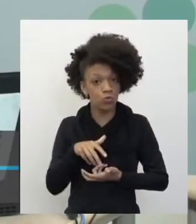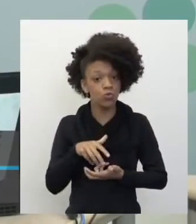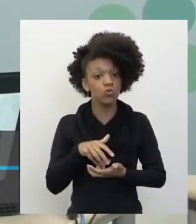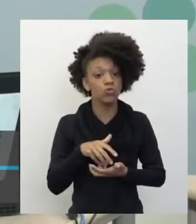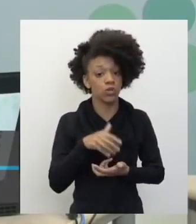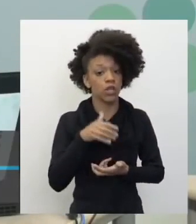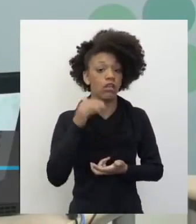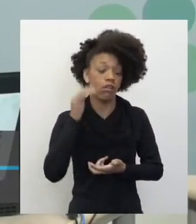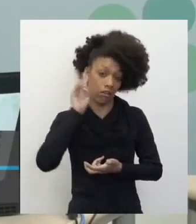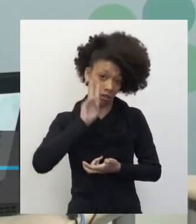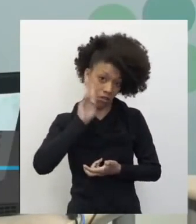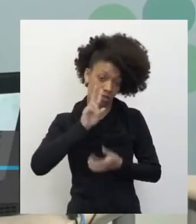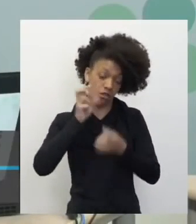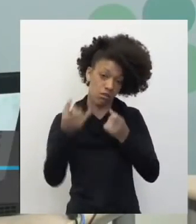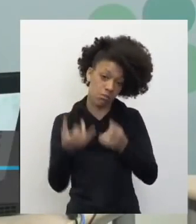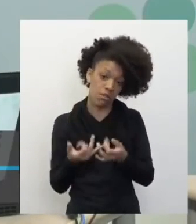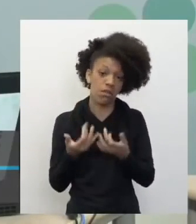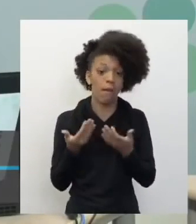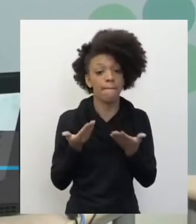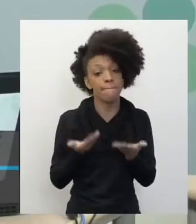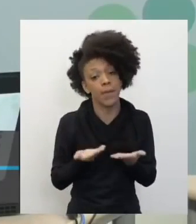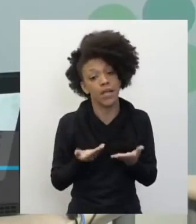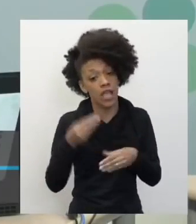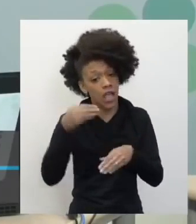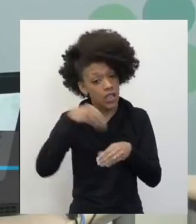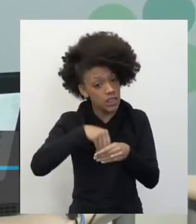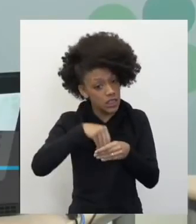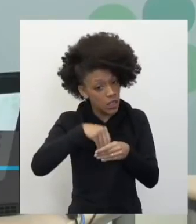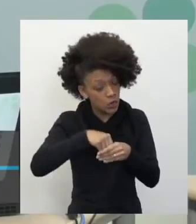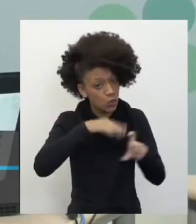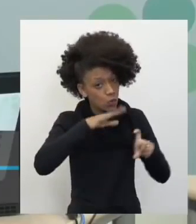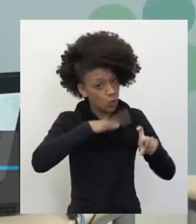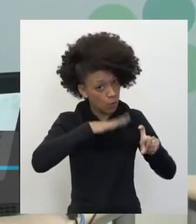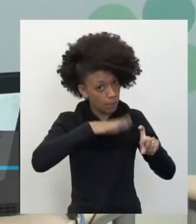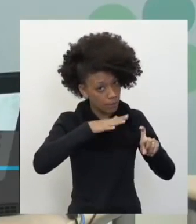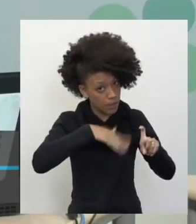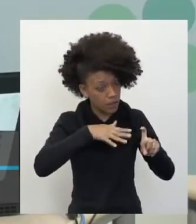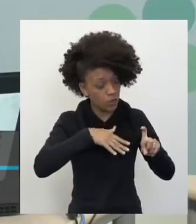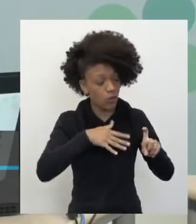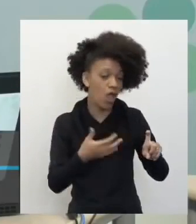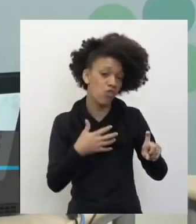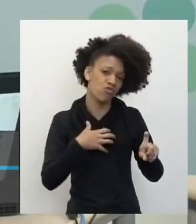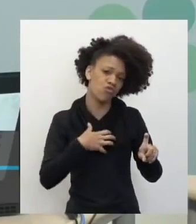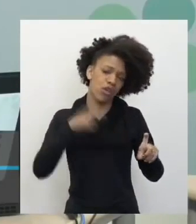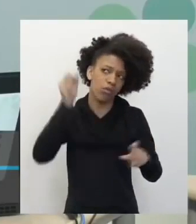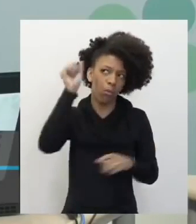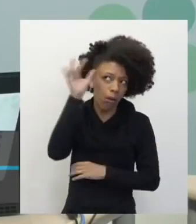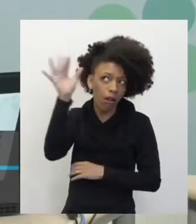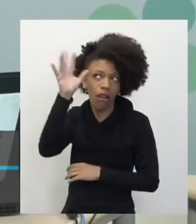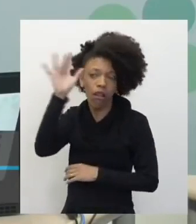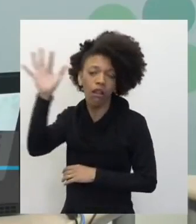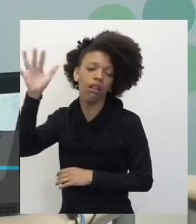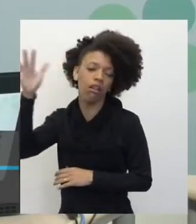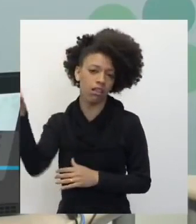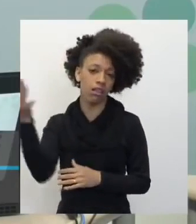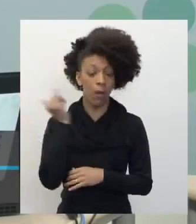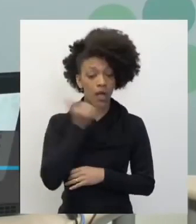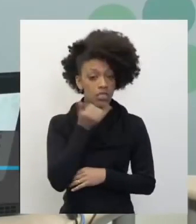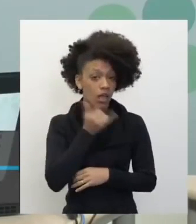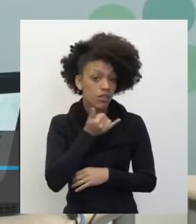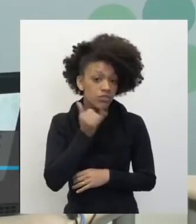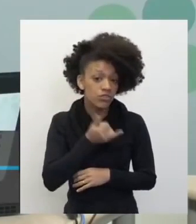tenta explicar. Mas aí, dentro do mito, é de uma forma mais fantasiosa, uma